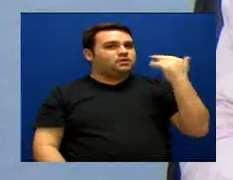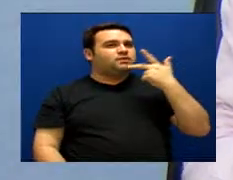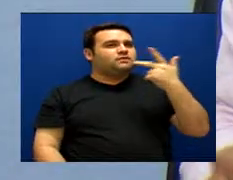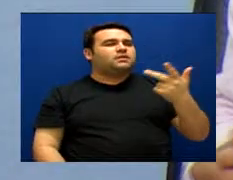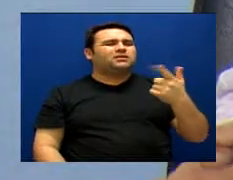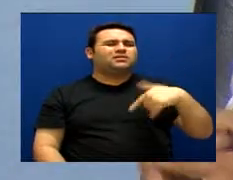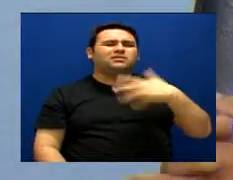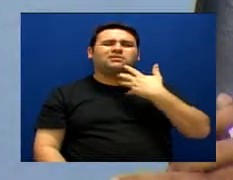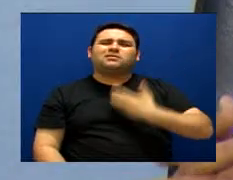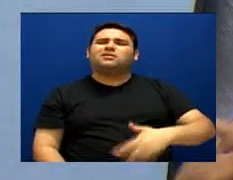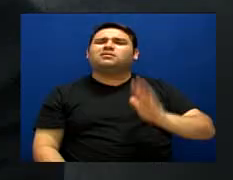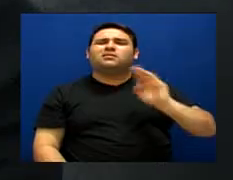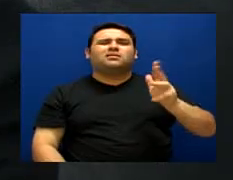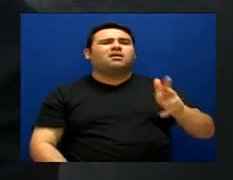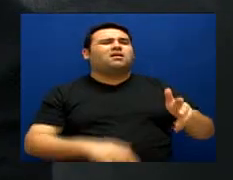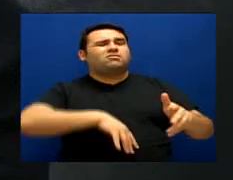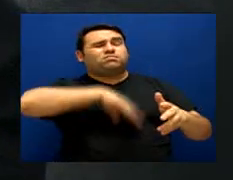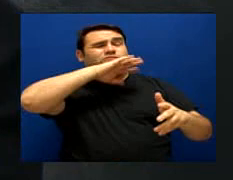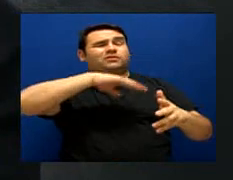falaram,